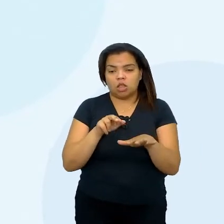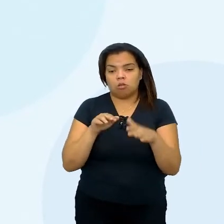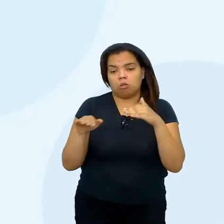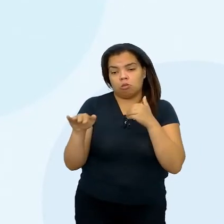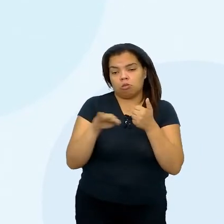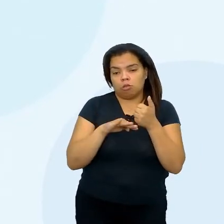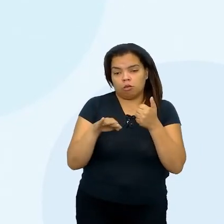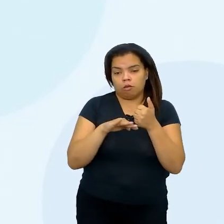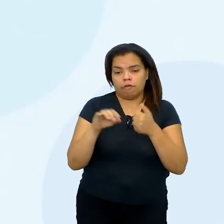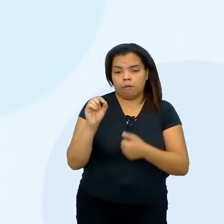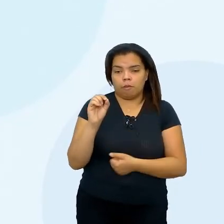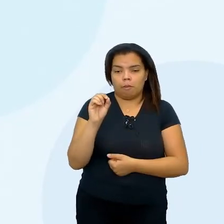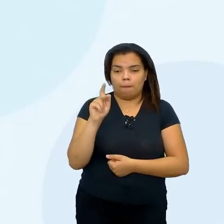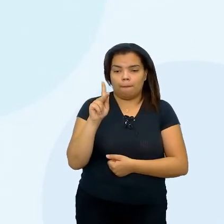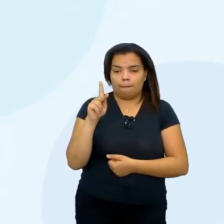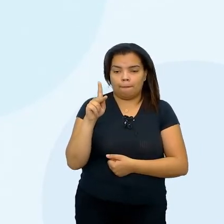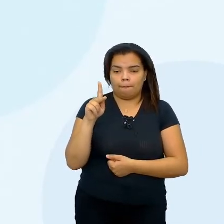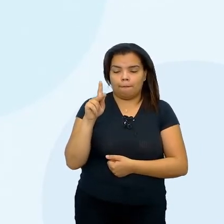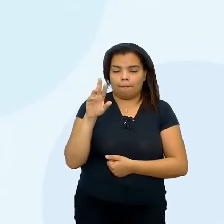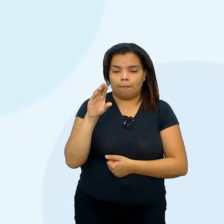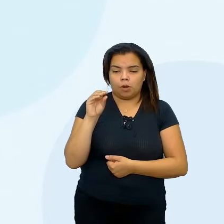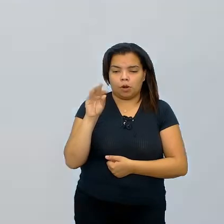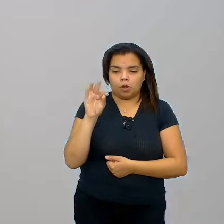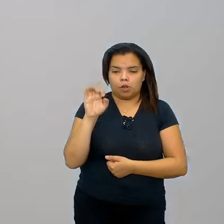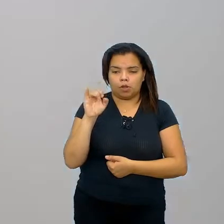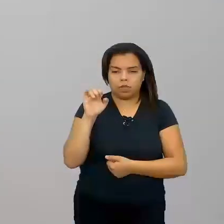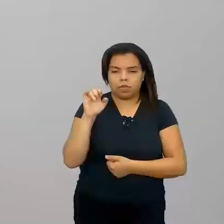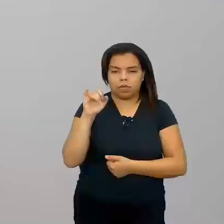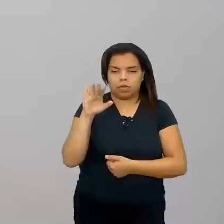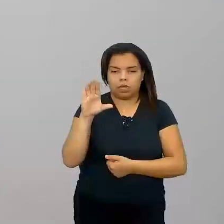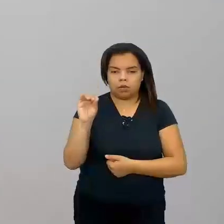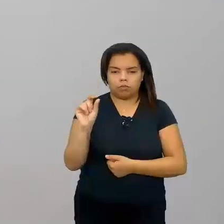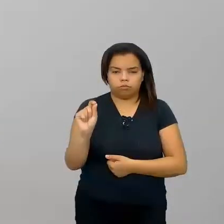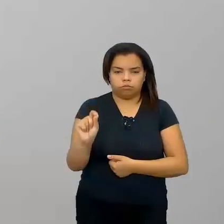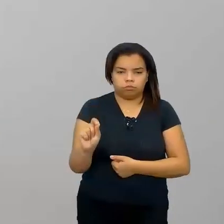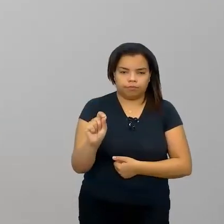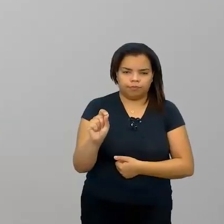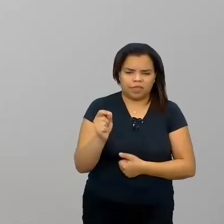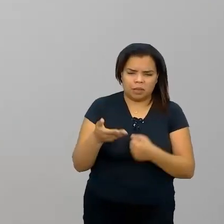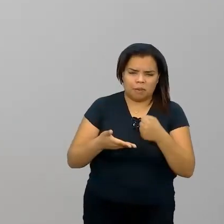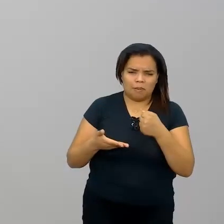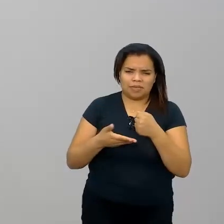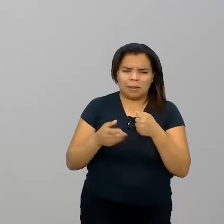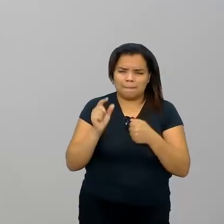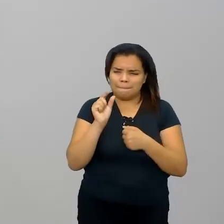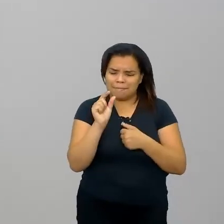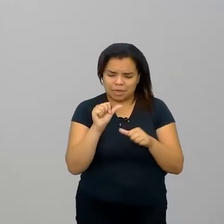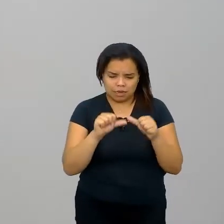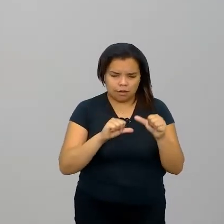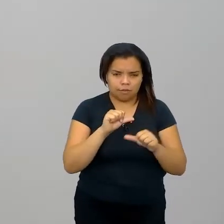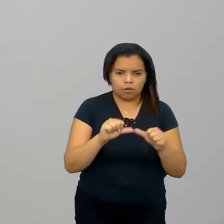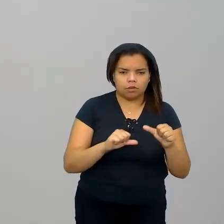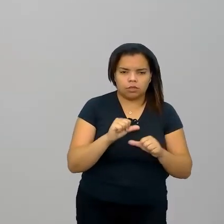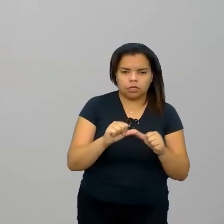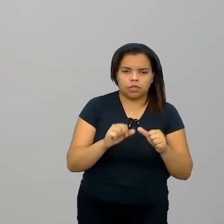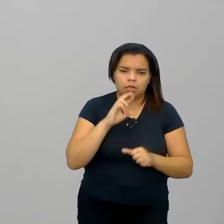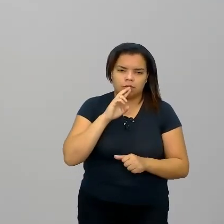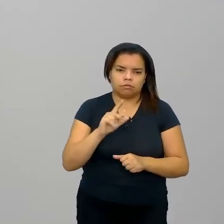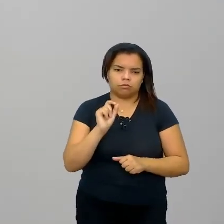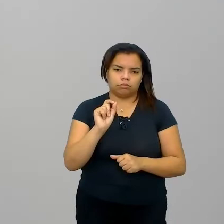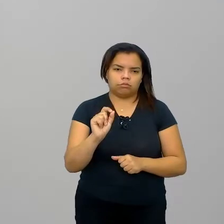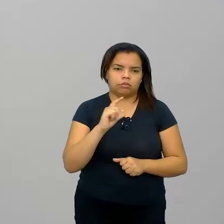que essa pequena mutação, que foi apenas de uma base, então como que essa pequena mutação resulta,